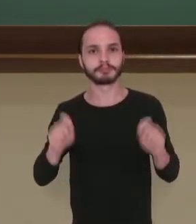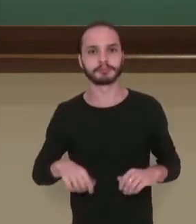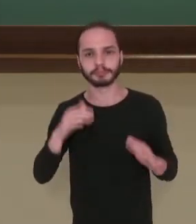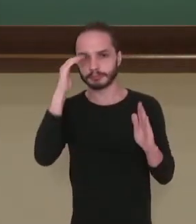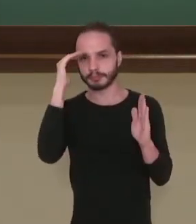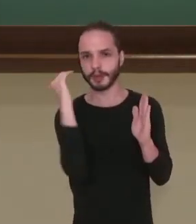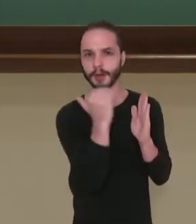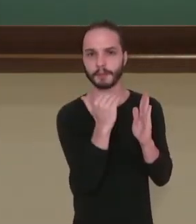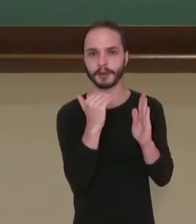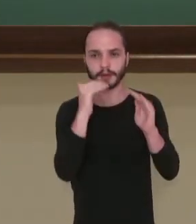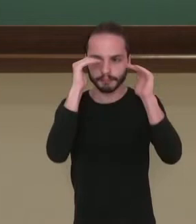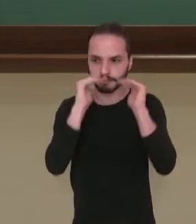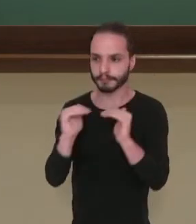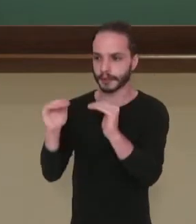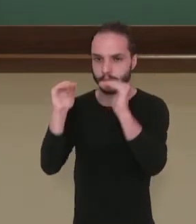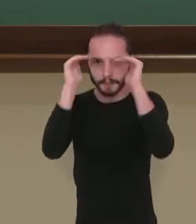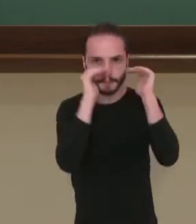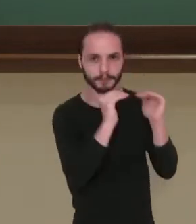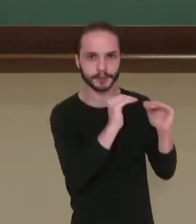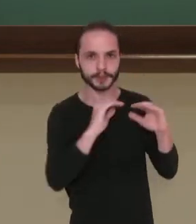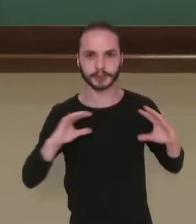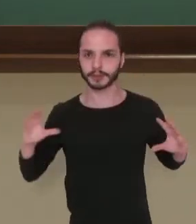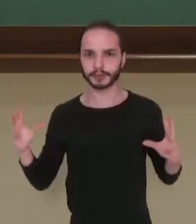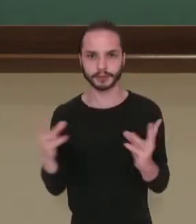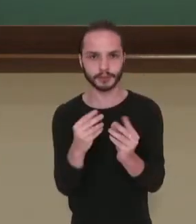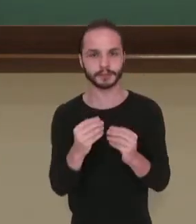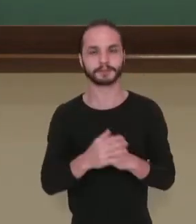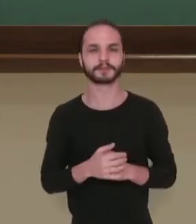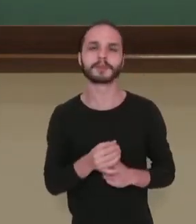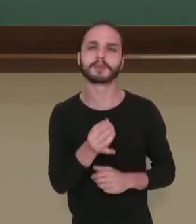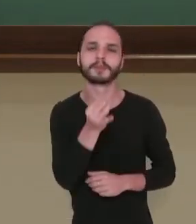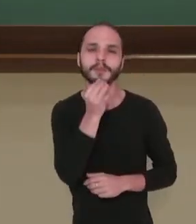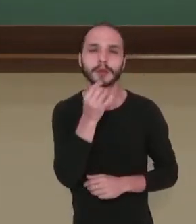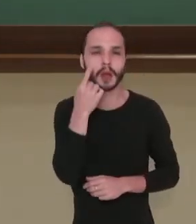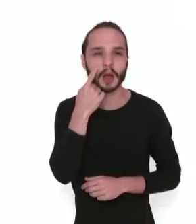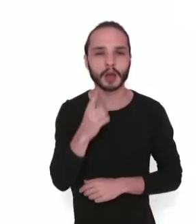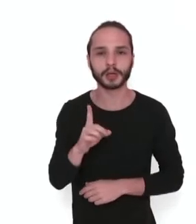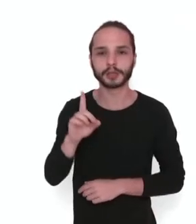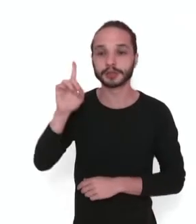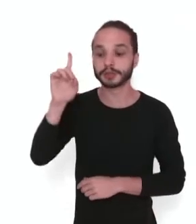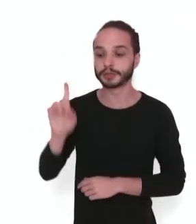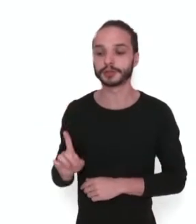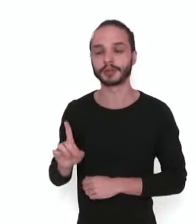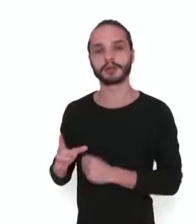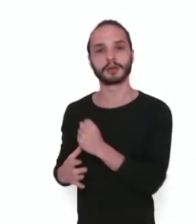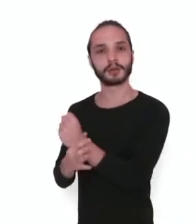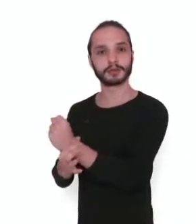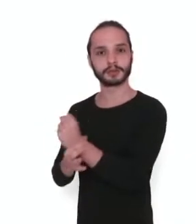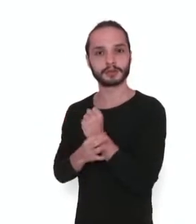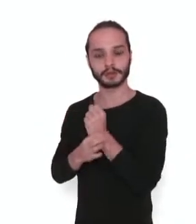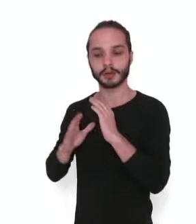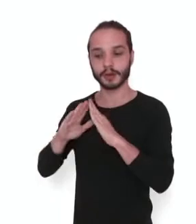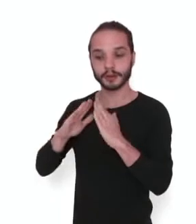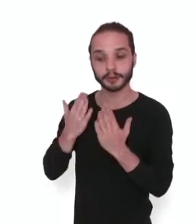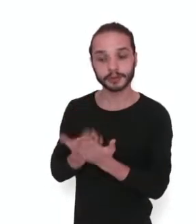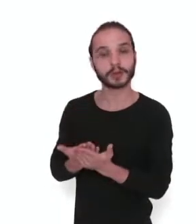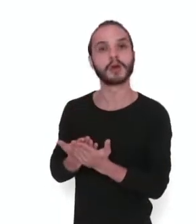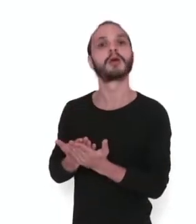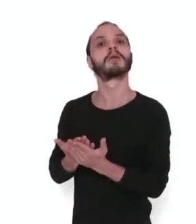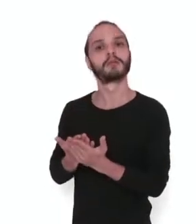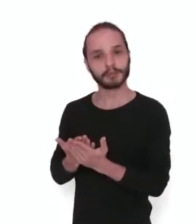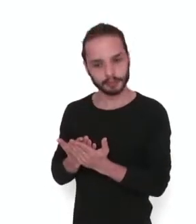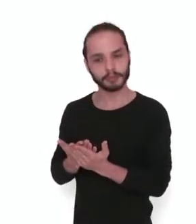respeitar a todos os membros. Então, aqui, vamos pegar aqui um direito. Ter assegurado que a instituição de ensino cumpra a